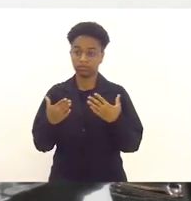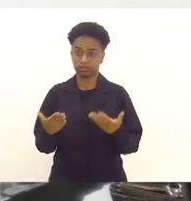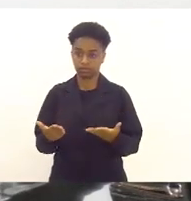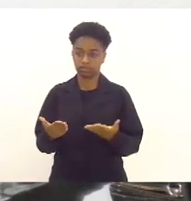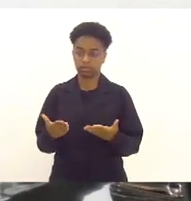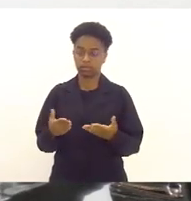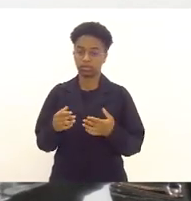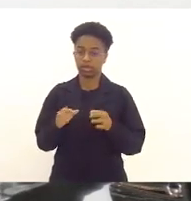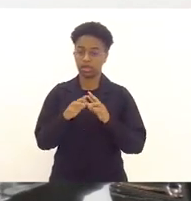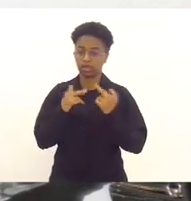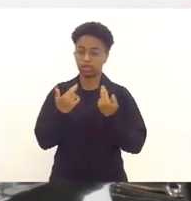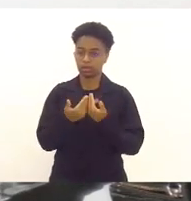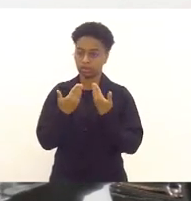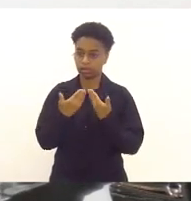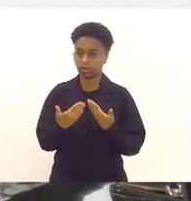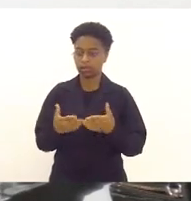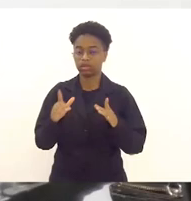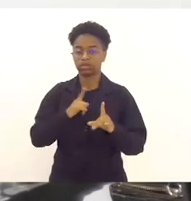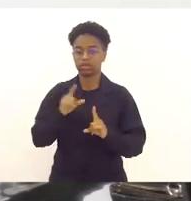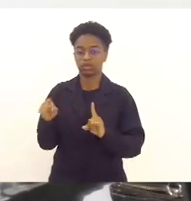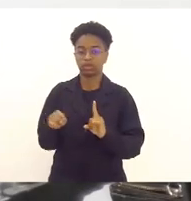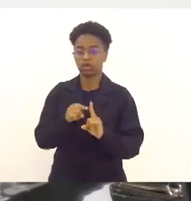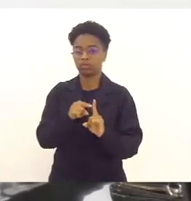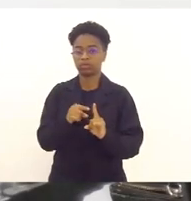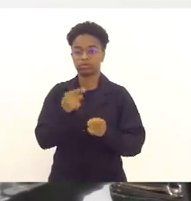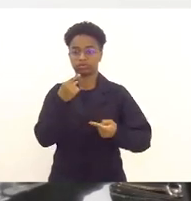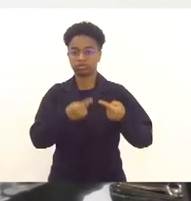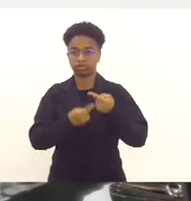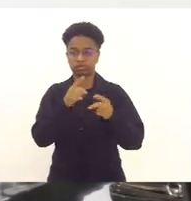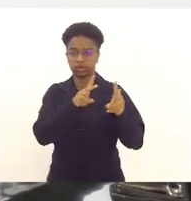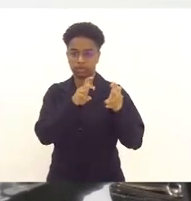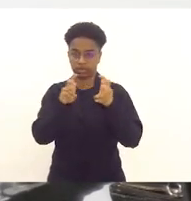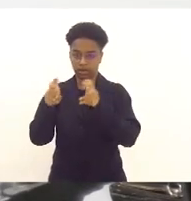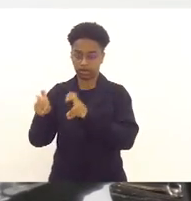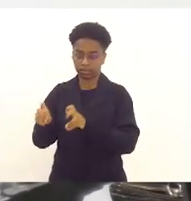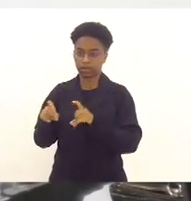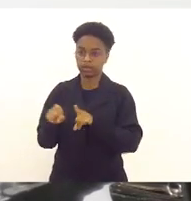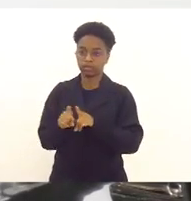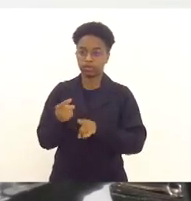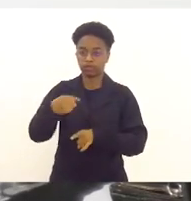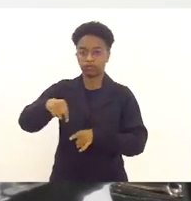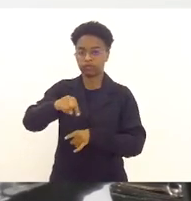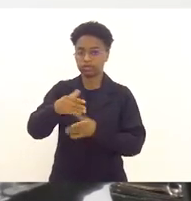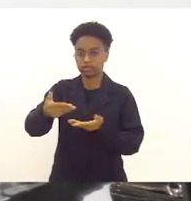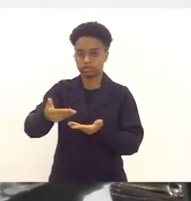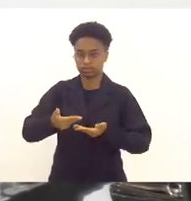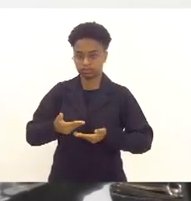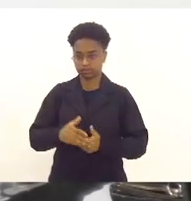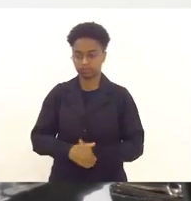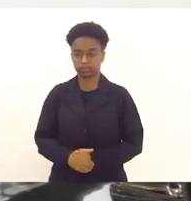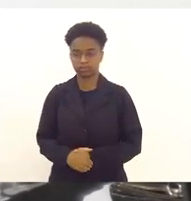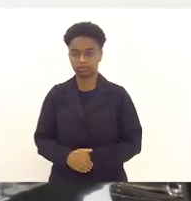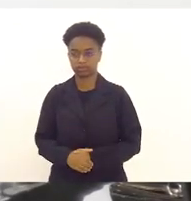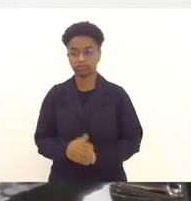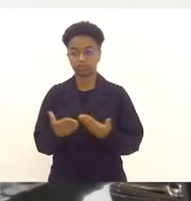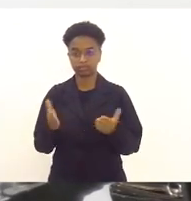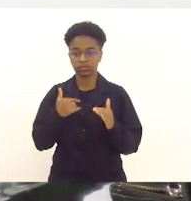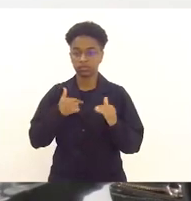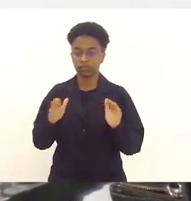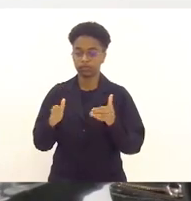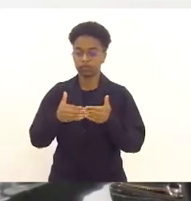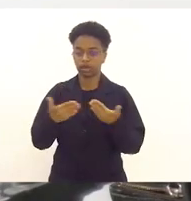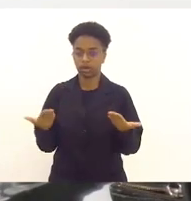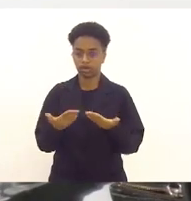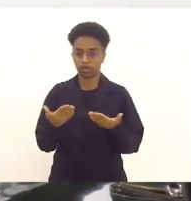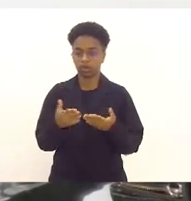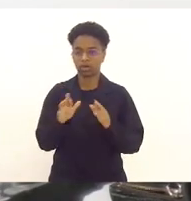sentido essa audiência pretende tratar todos esses assuntos e vocês estão super convidados então encerra essa